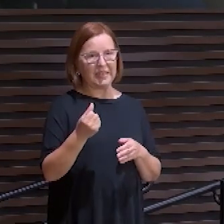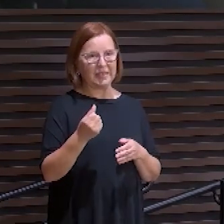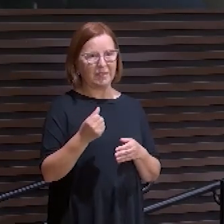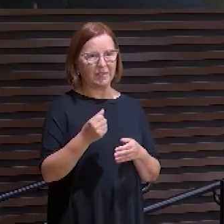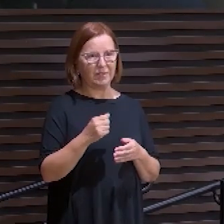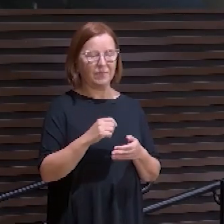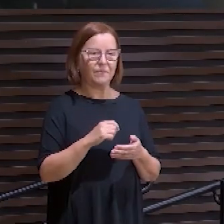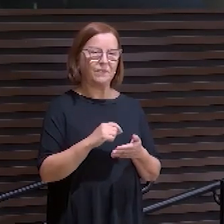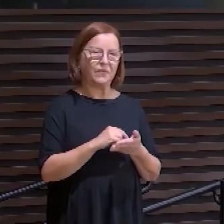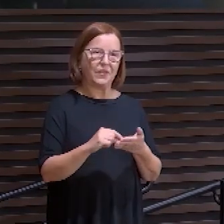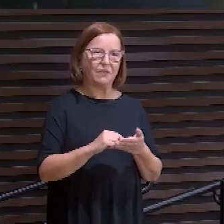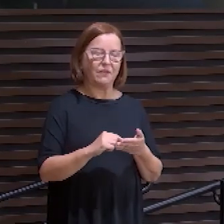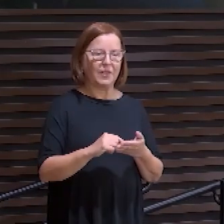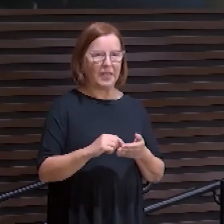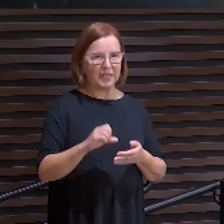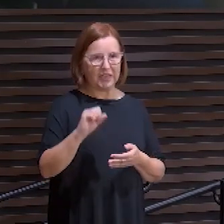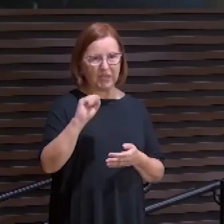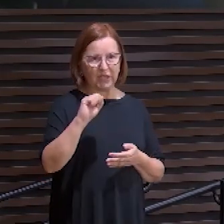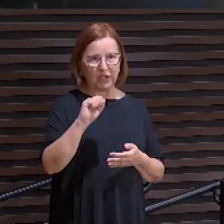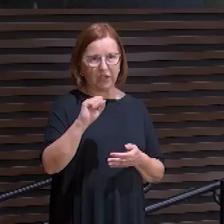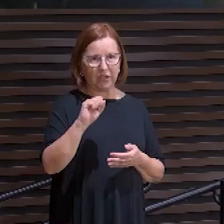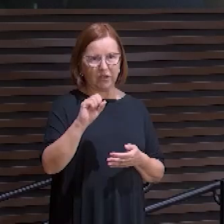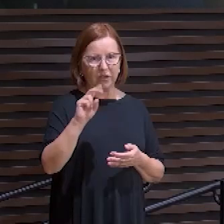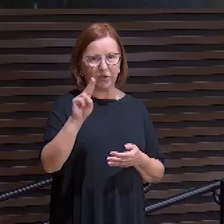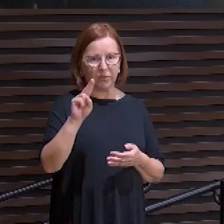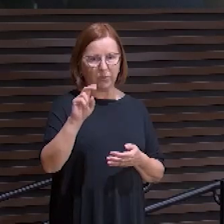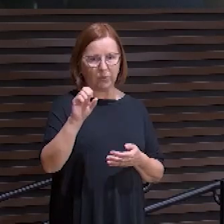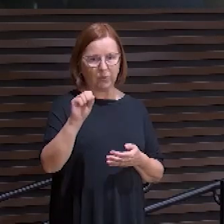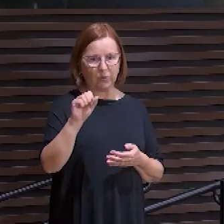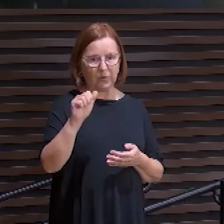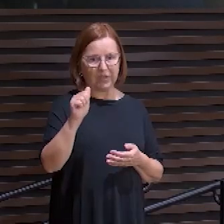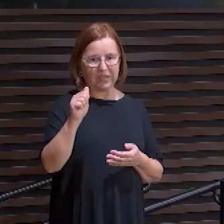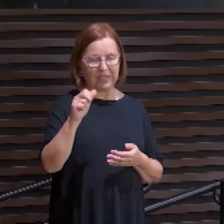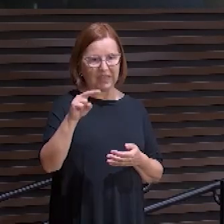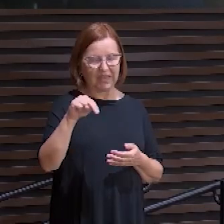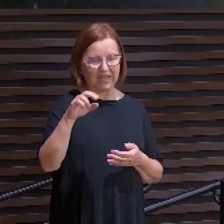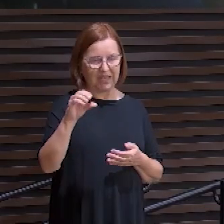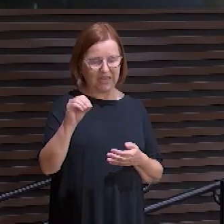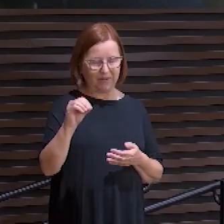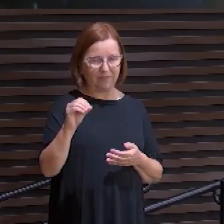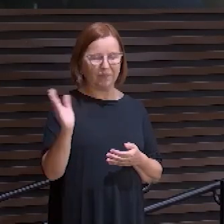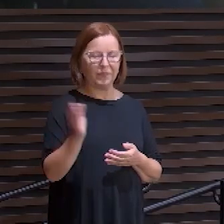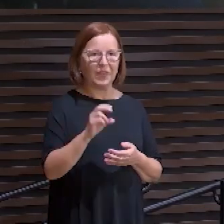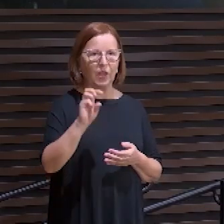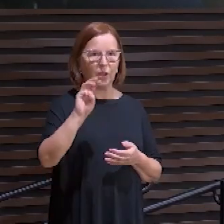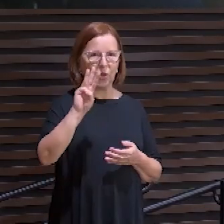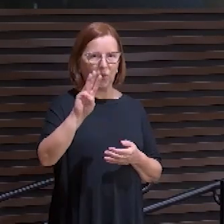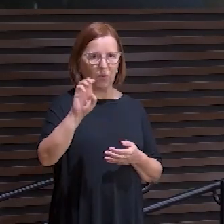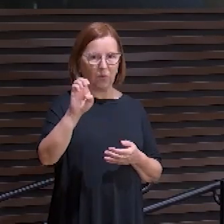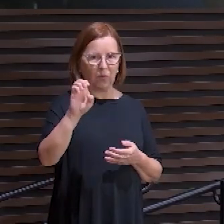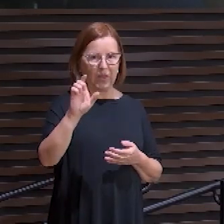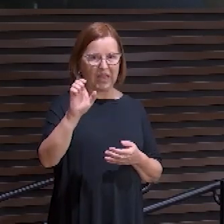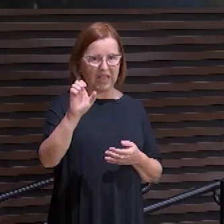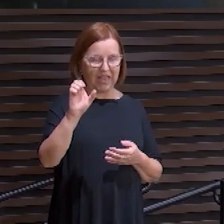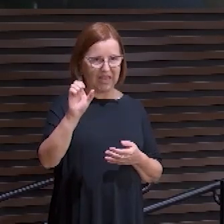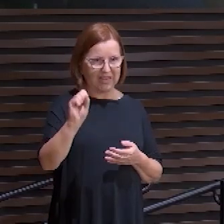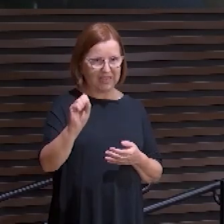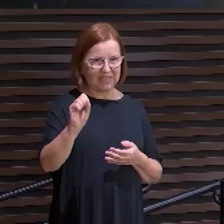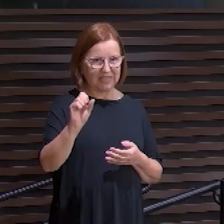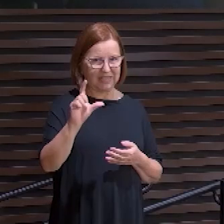Wesley. Essa mulher me encanta. Susanna Wesley, a mãe do John